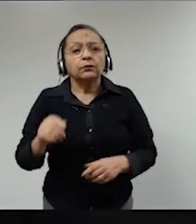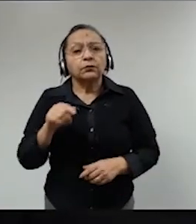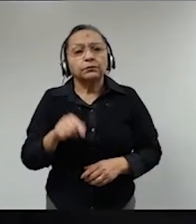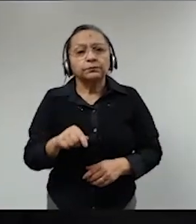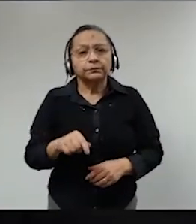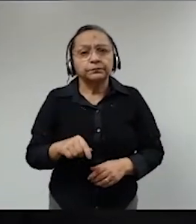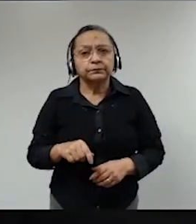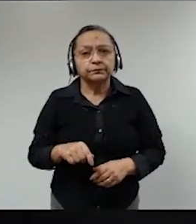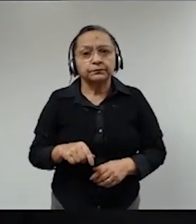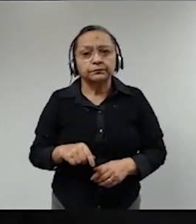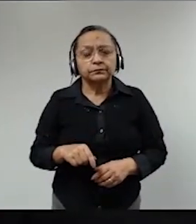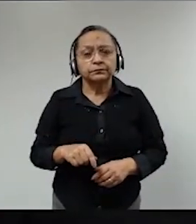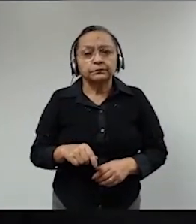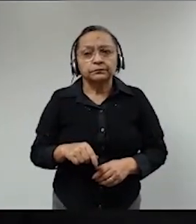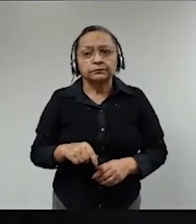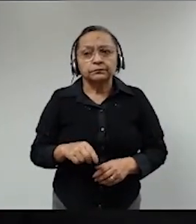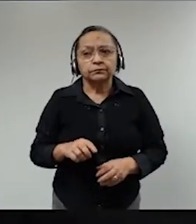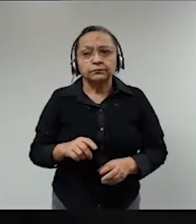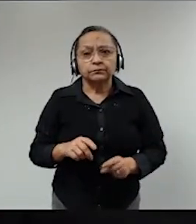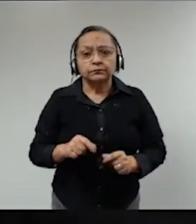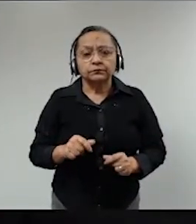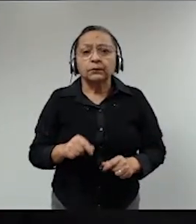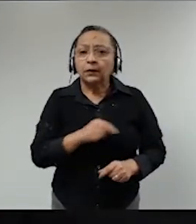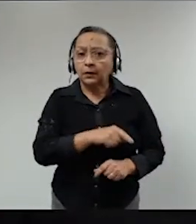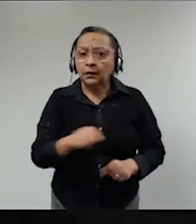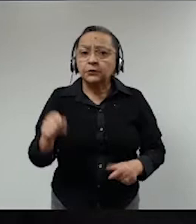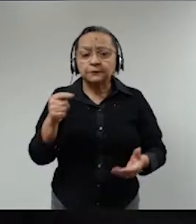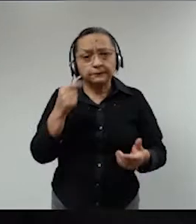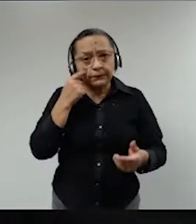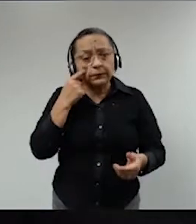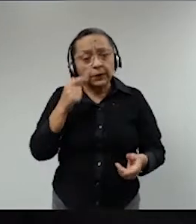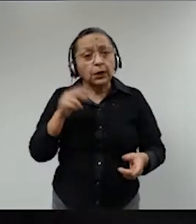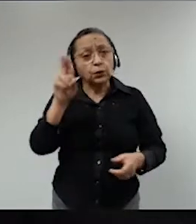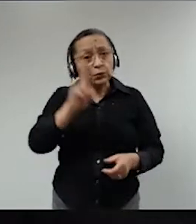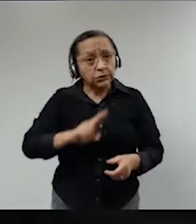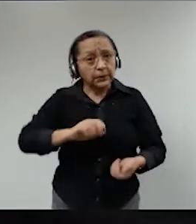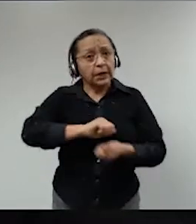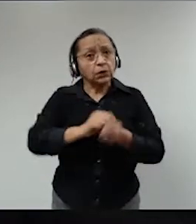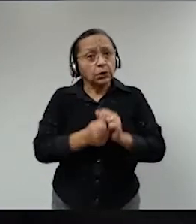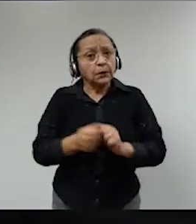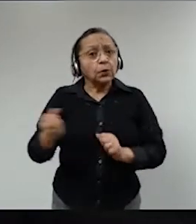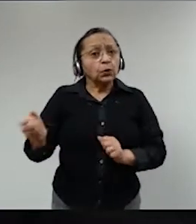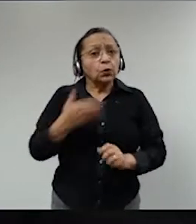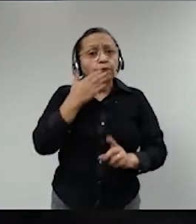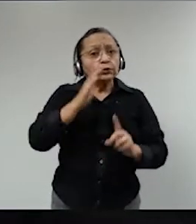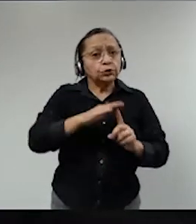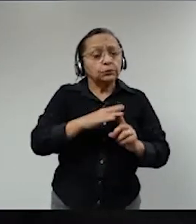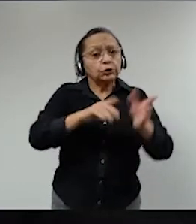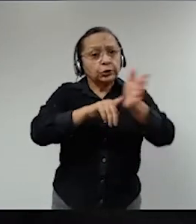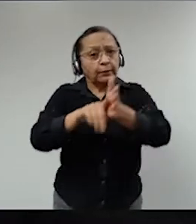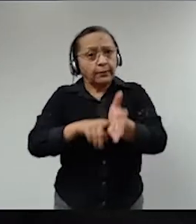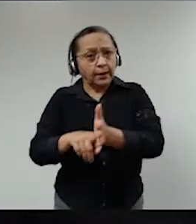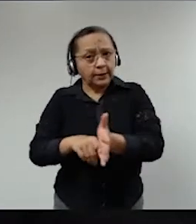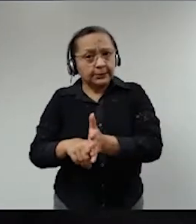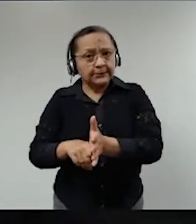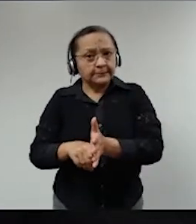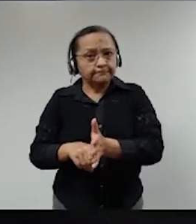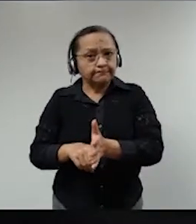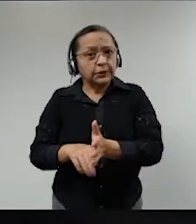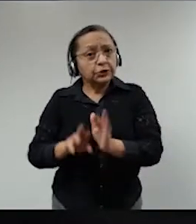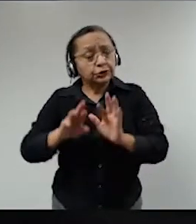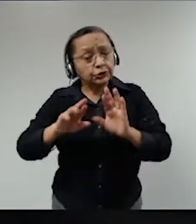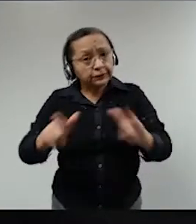uma espécie nova de análise, não se enquadra em nenhum dos tipos processuais já